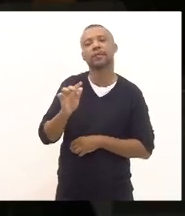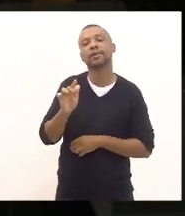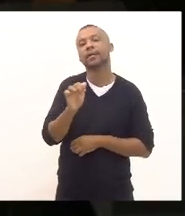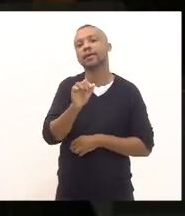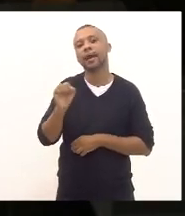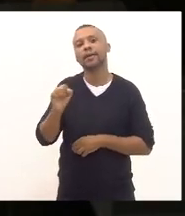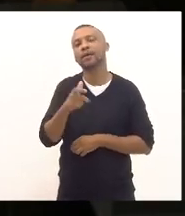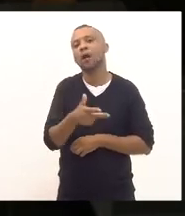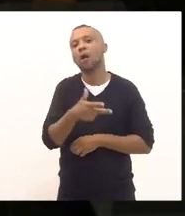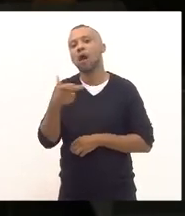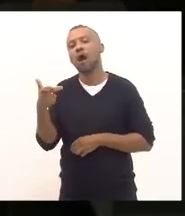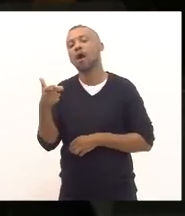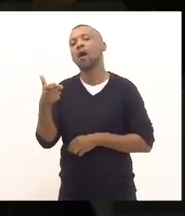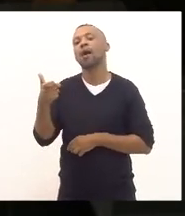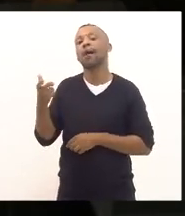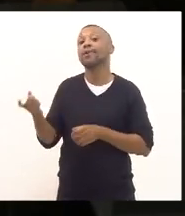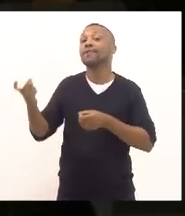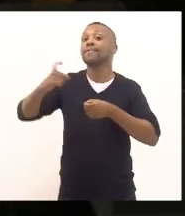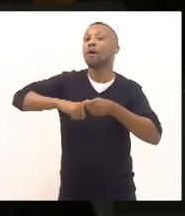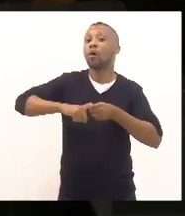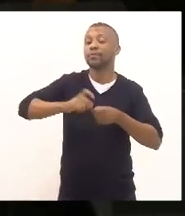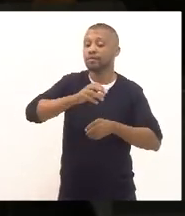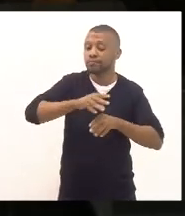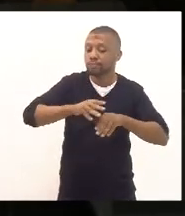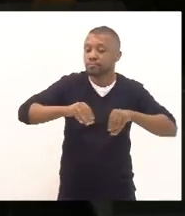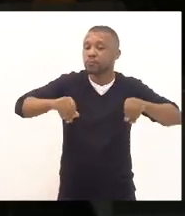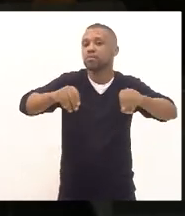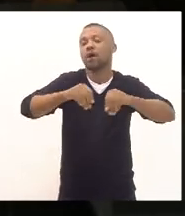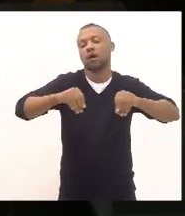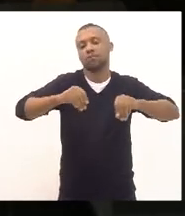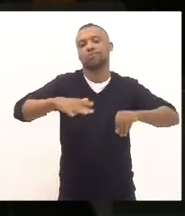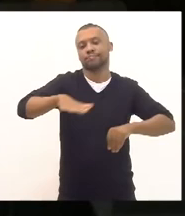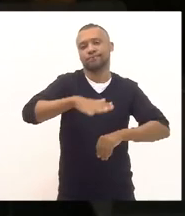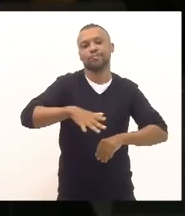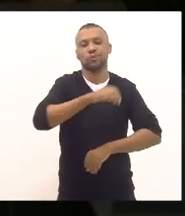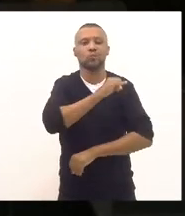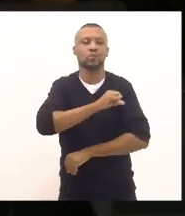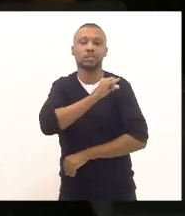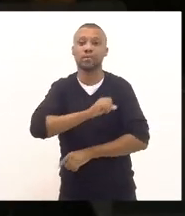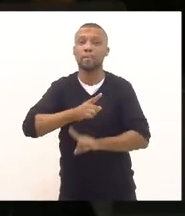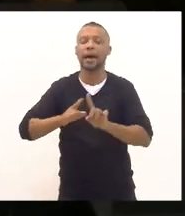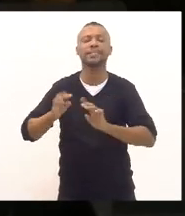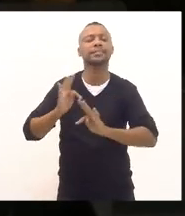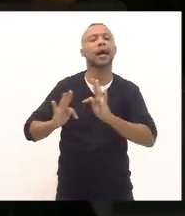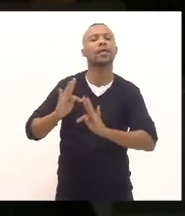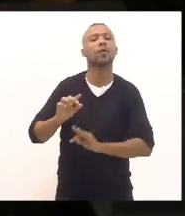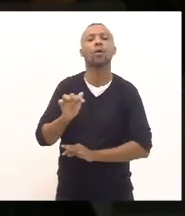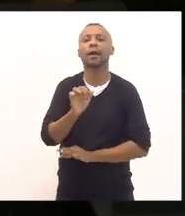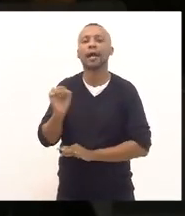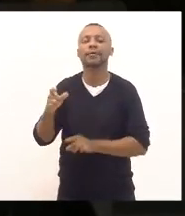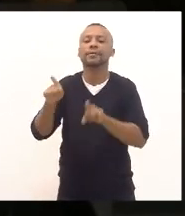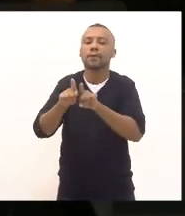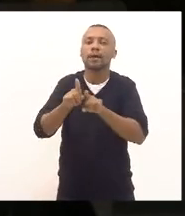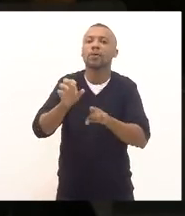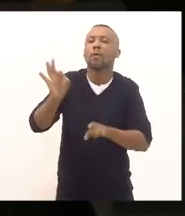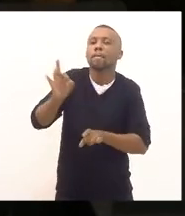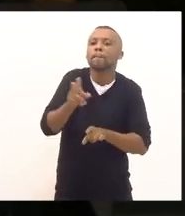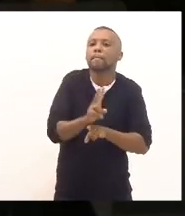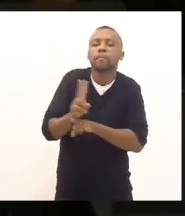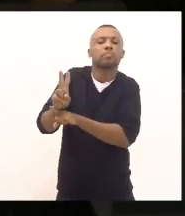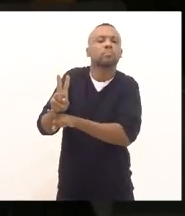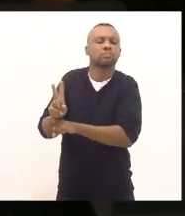É reinjetado mas trata-se o gasto também como commodity